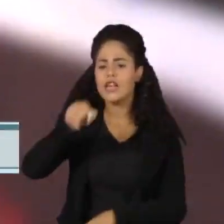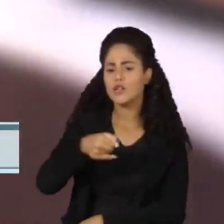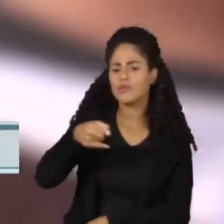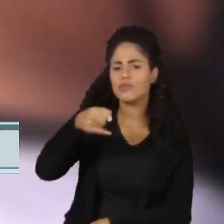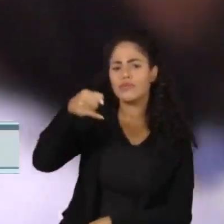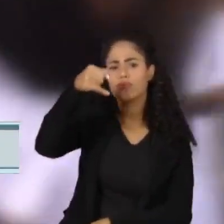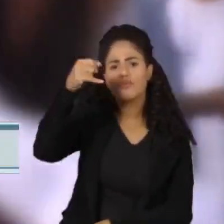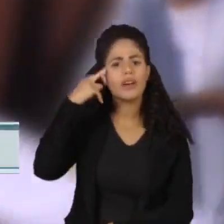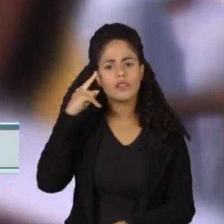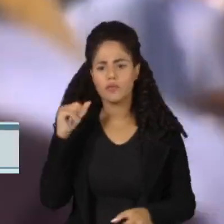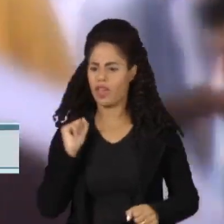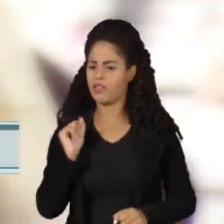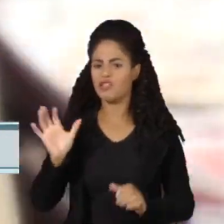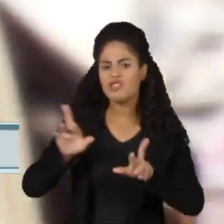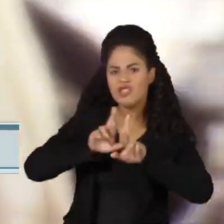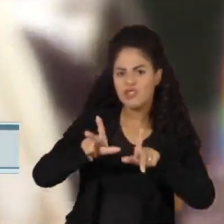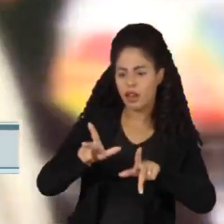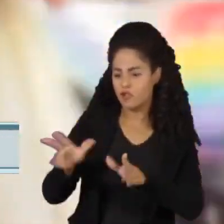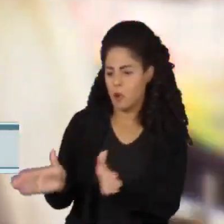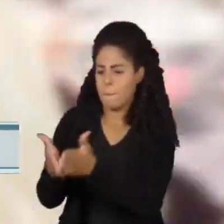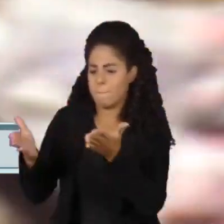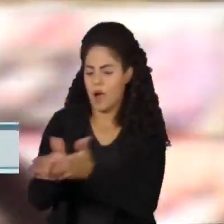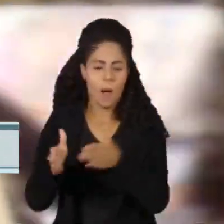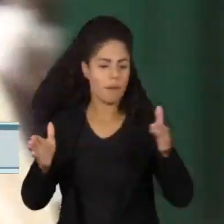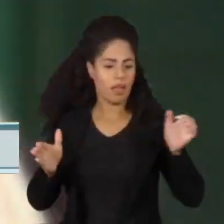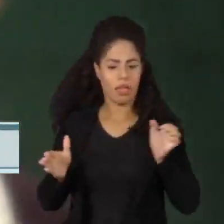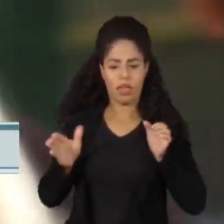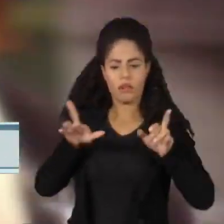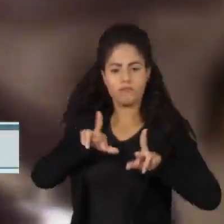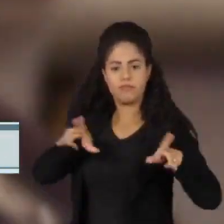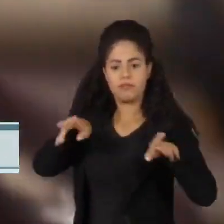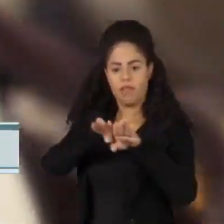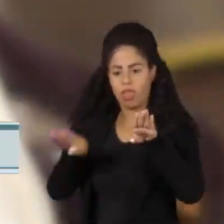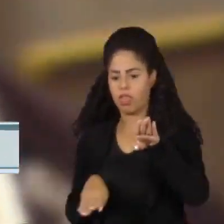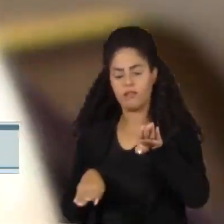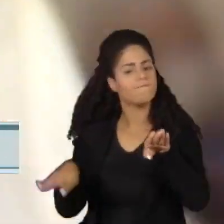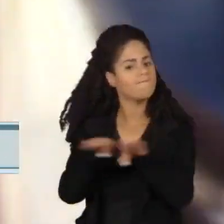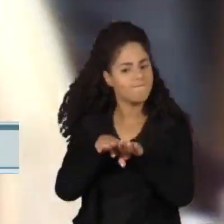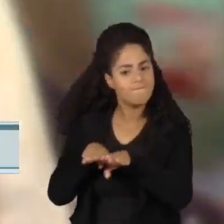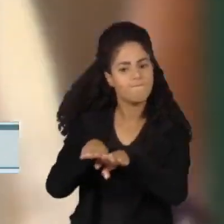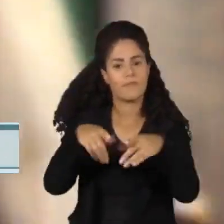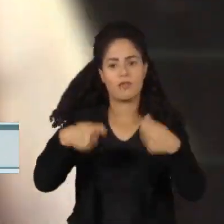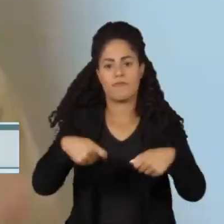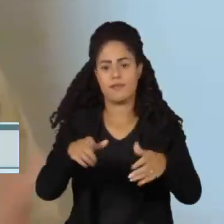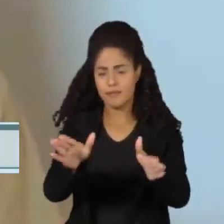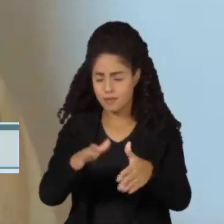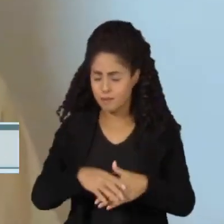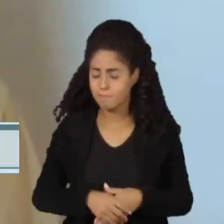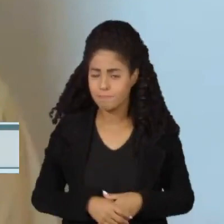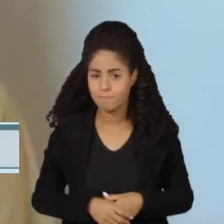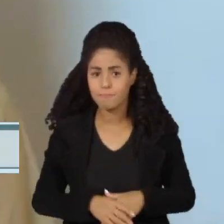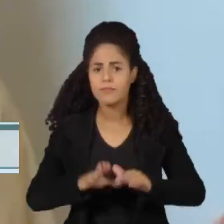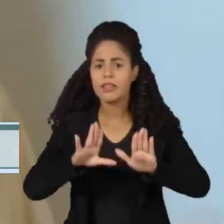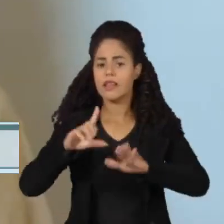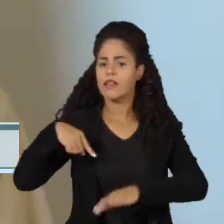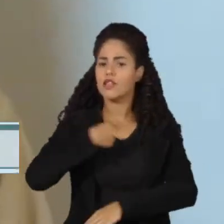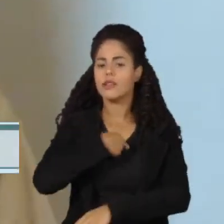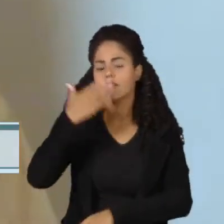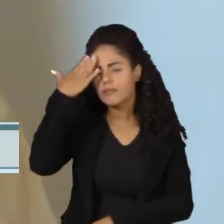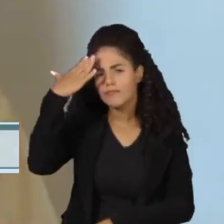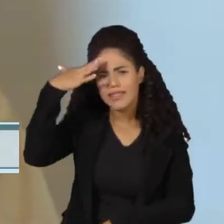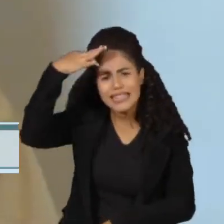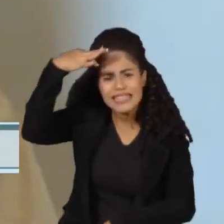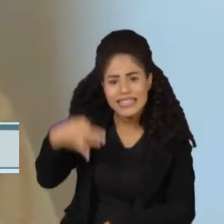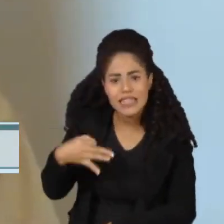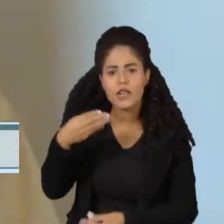entre diferentes classes já é um caminho para reduzir a desigualdade. Mas não é o suficiente. A gente precisa entender